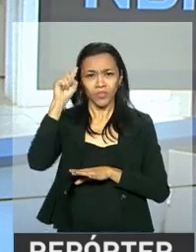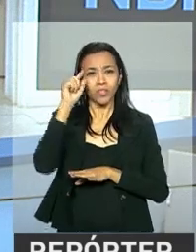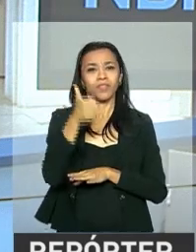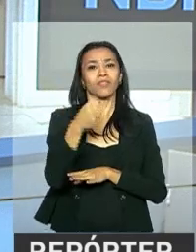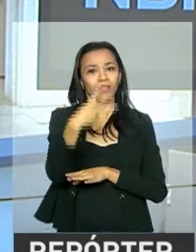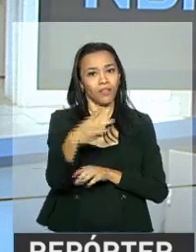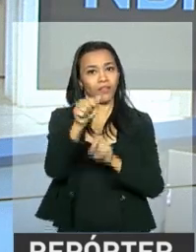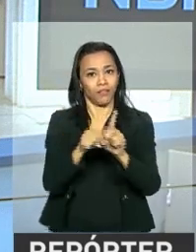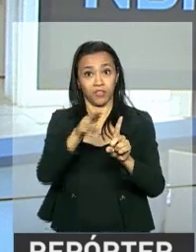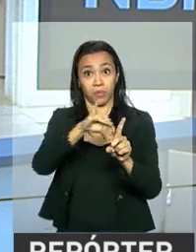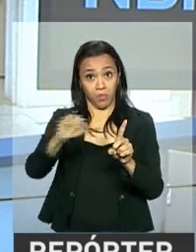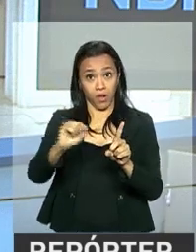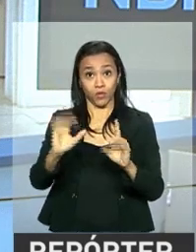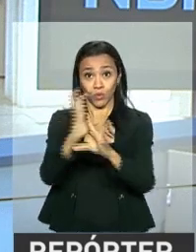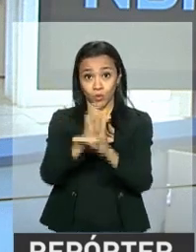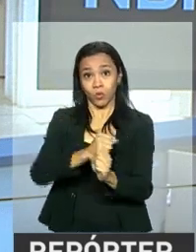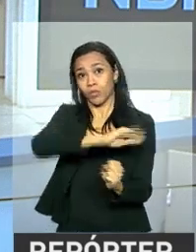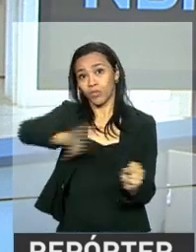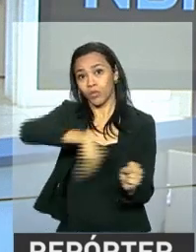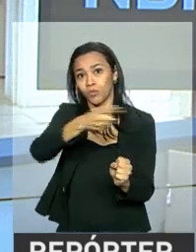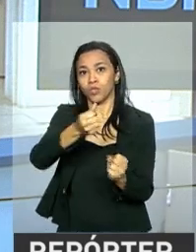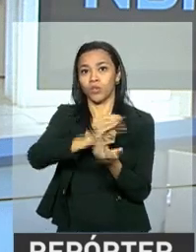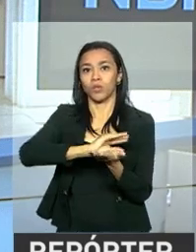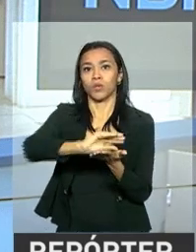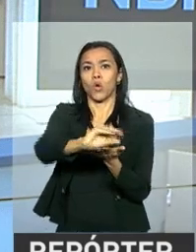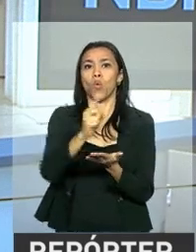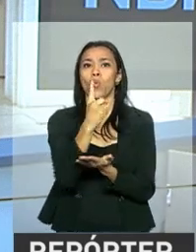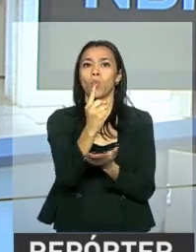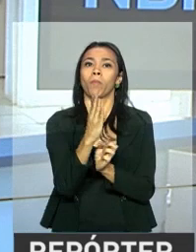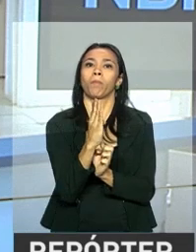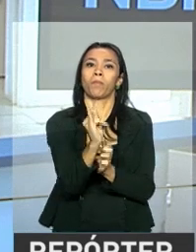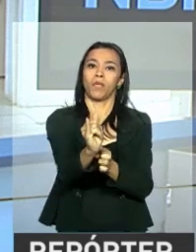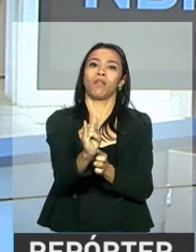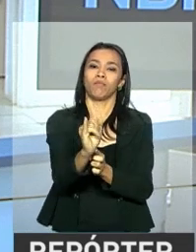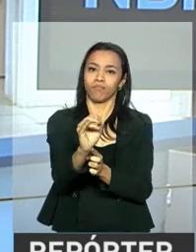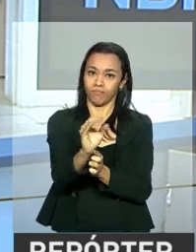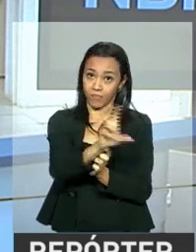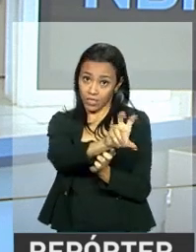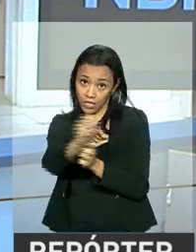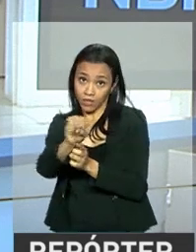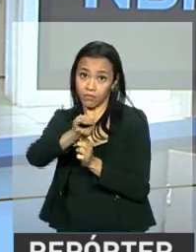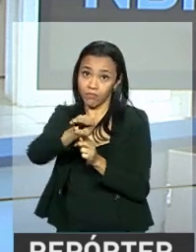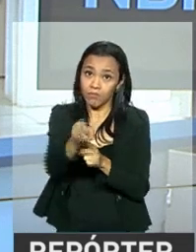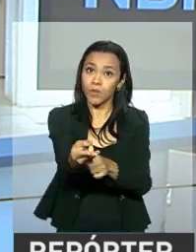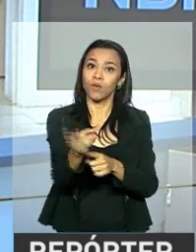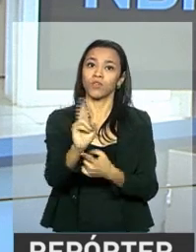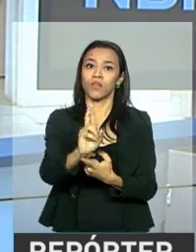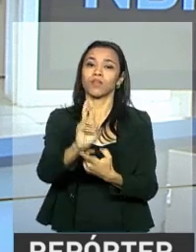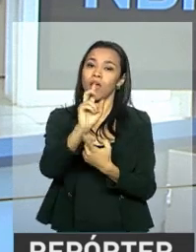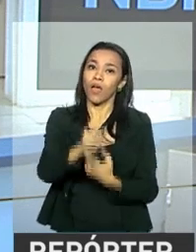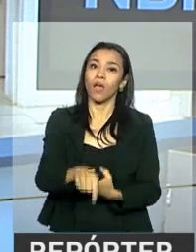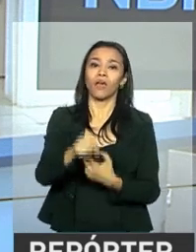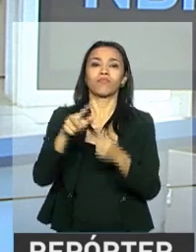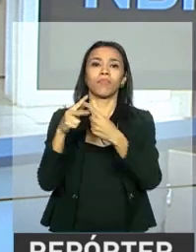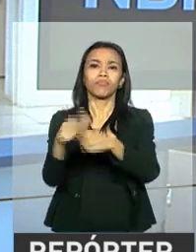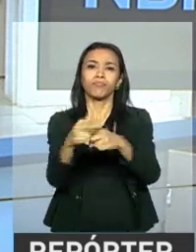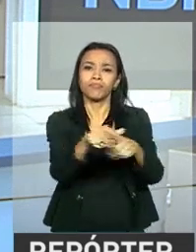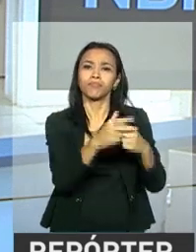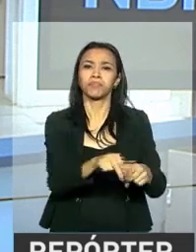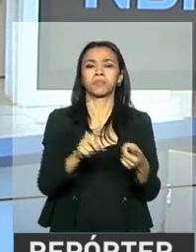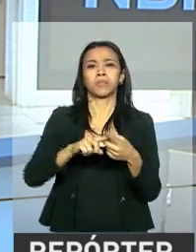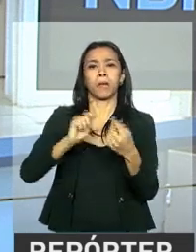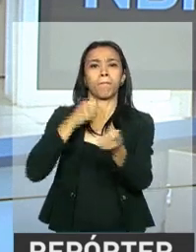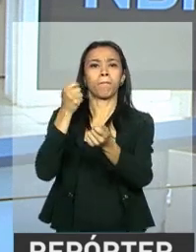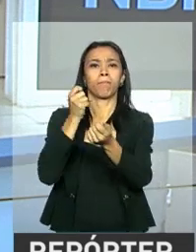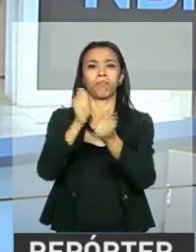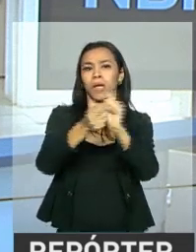total de repasses ultrapassa R 1 bilhão Mea os recursos são manutenção custeio e pagamento